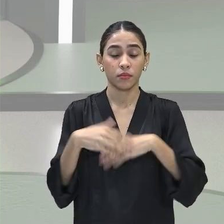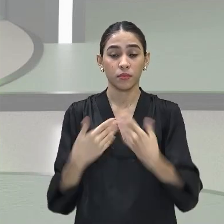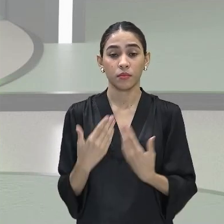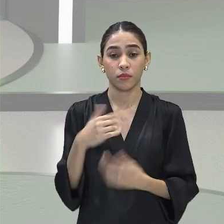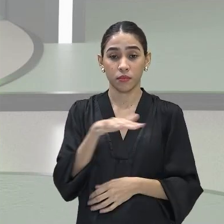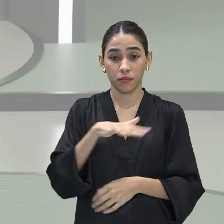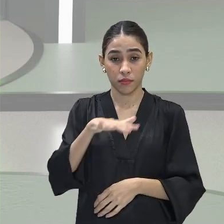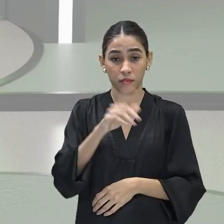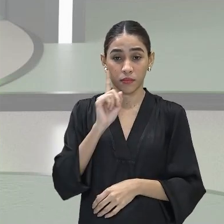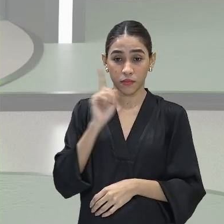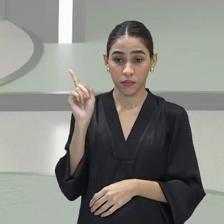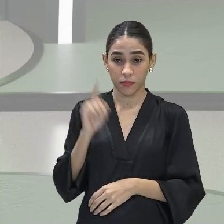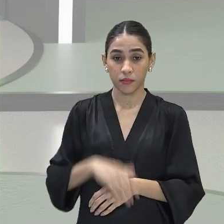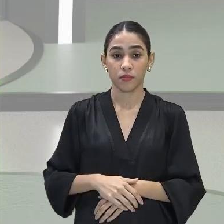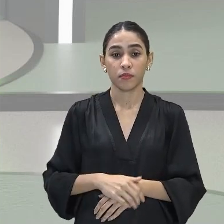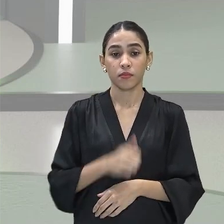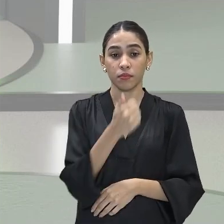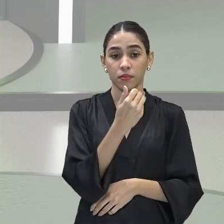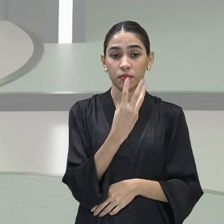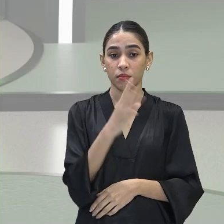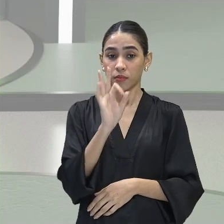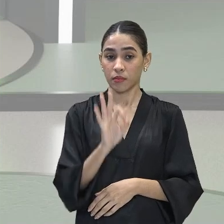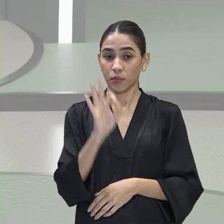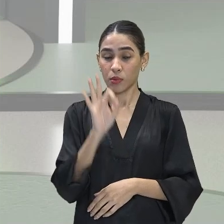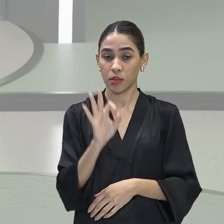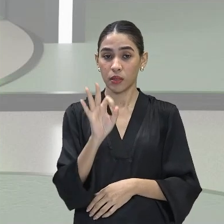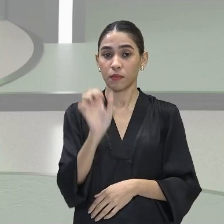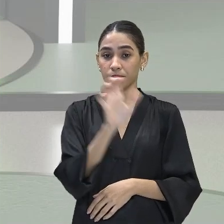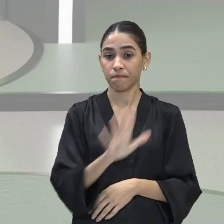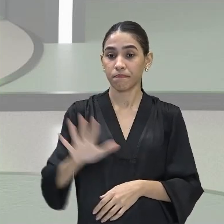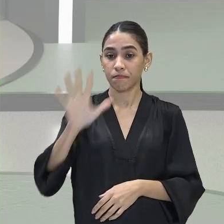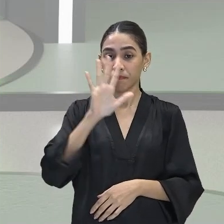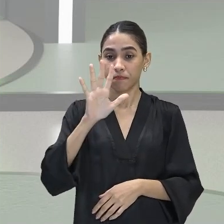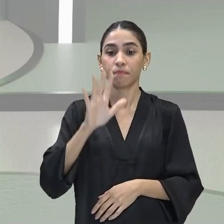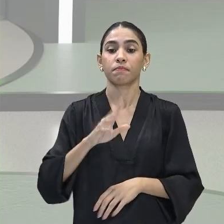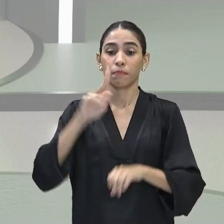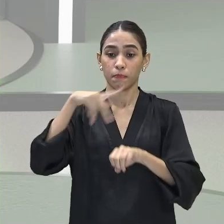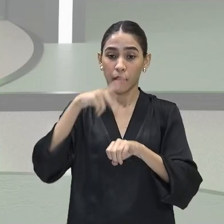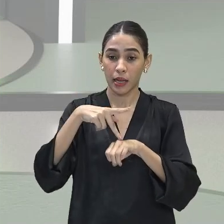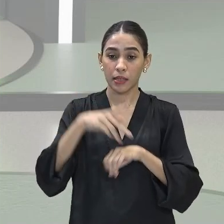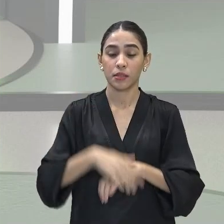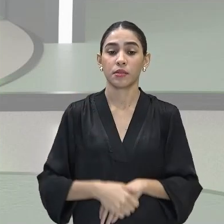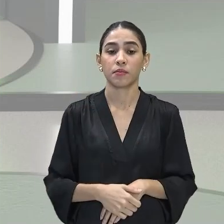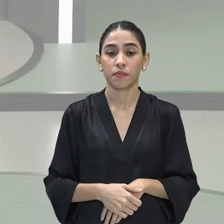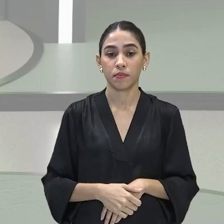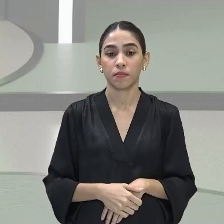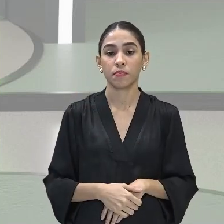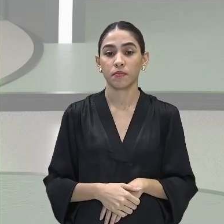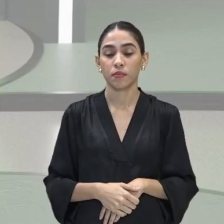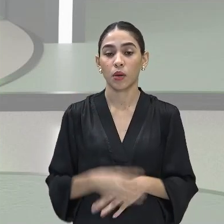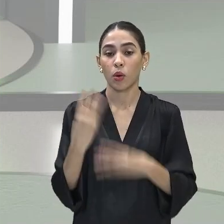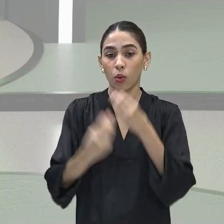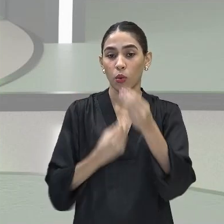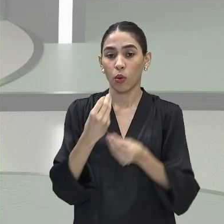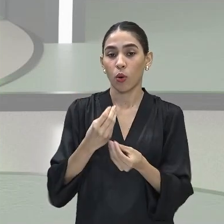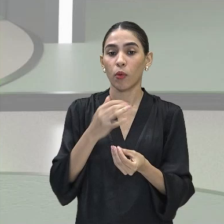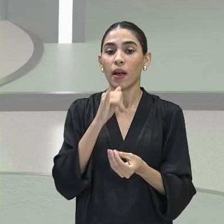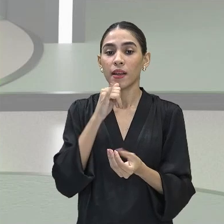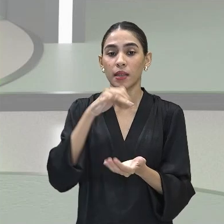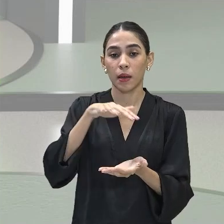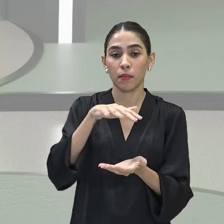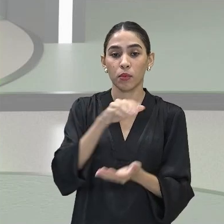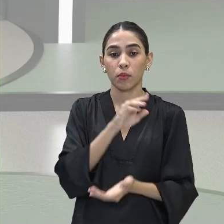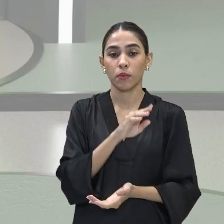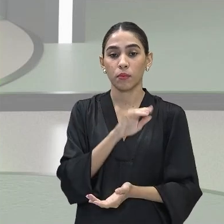brasileiro, a gente tem 13% do território nacional que está ali definido como o bioma da Mata